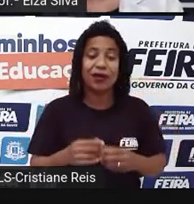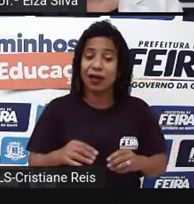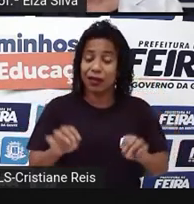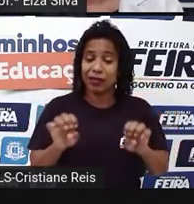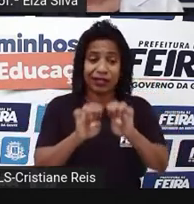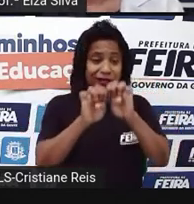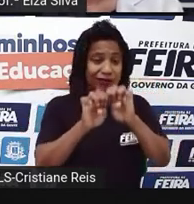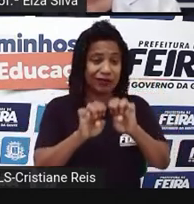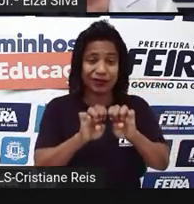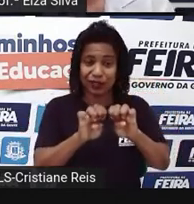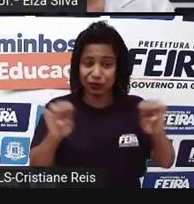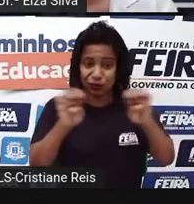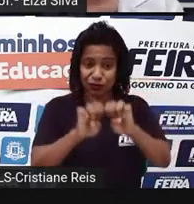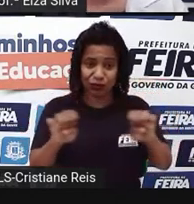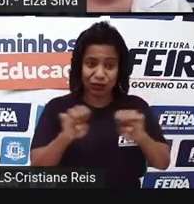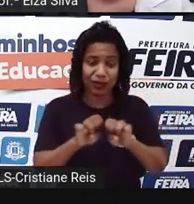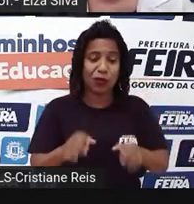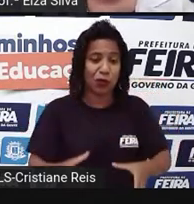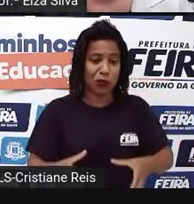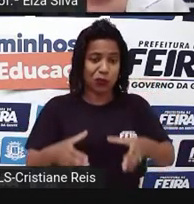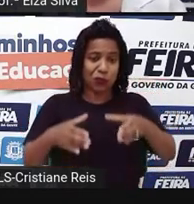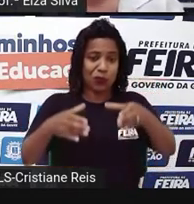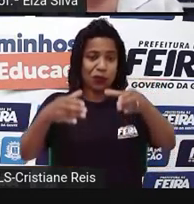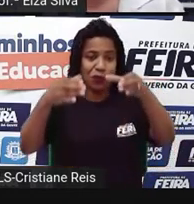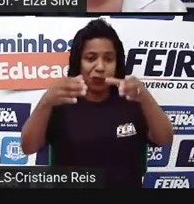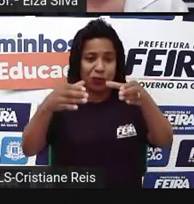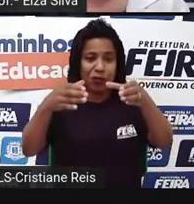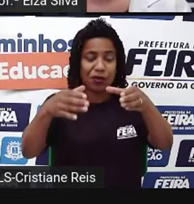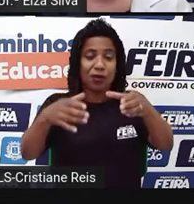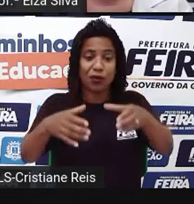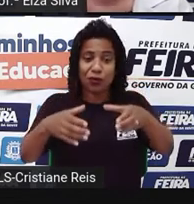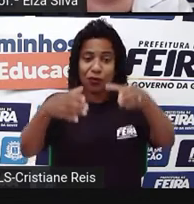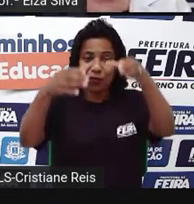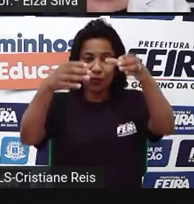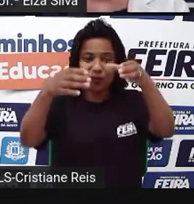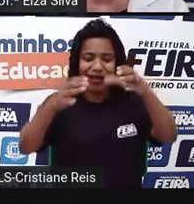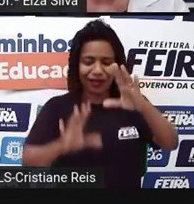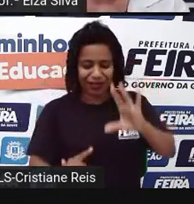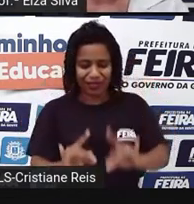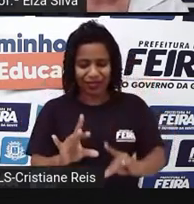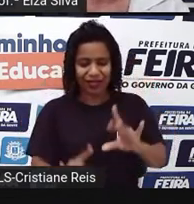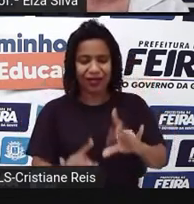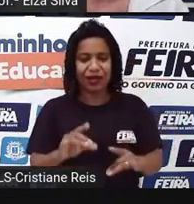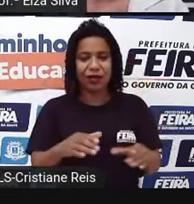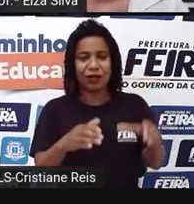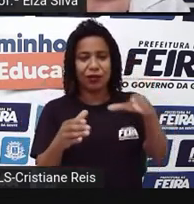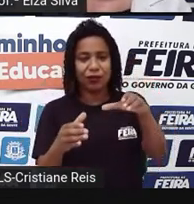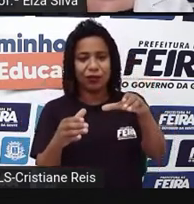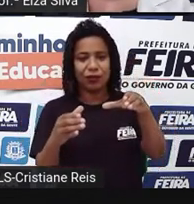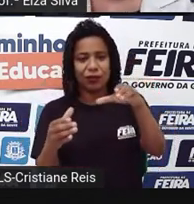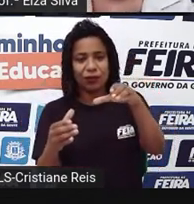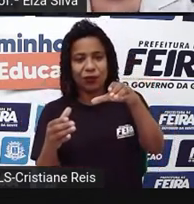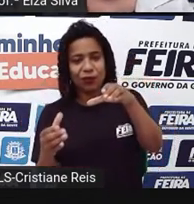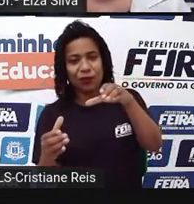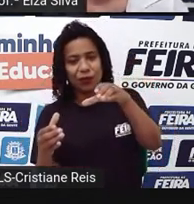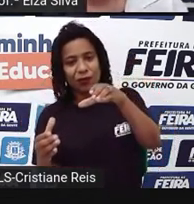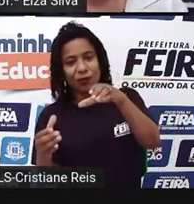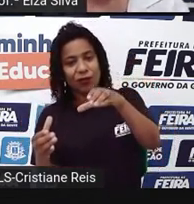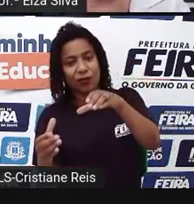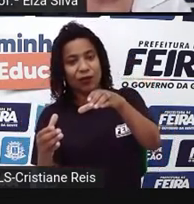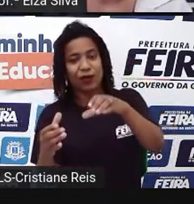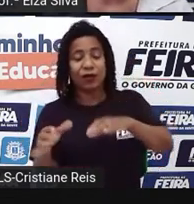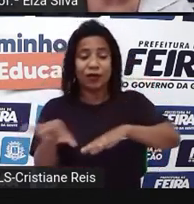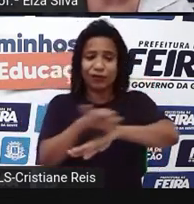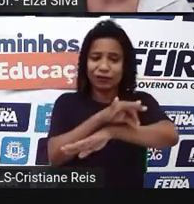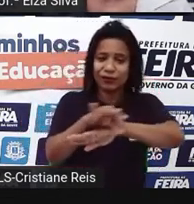foi cedendo, não foi de vez, né? Foi devagarinho, foi acontecendo ao longo dos anos. Quando os